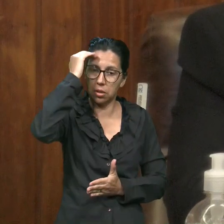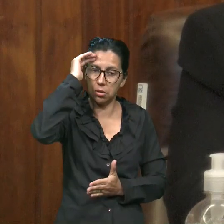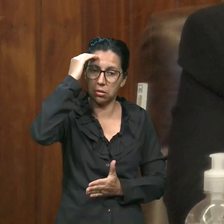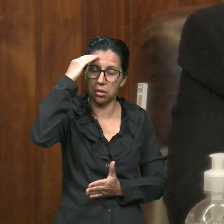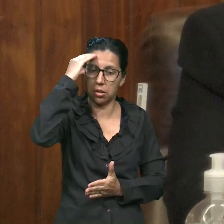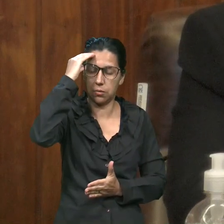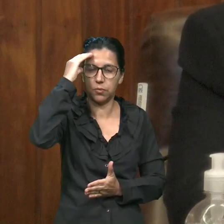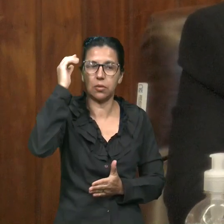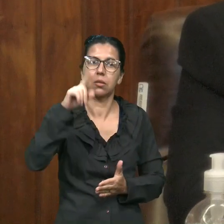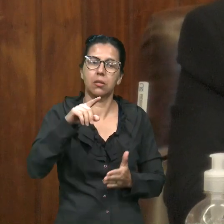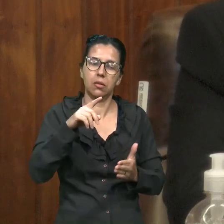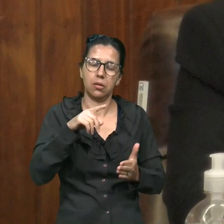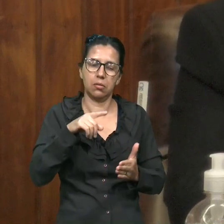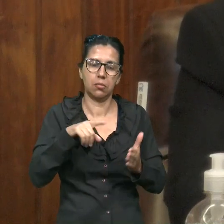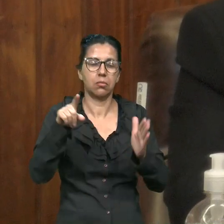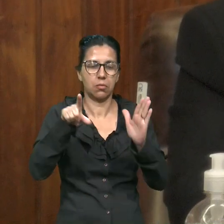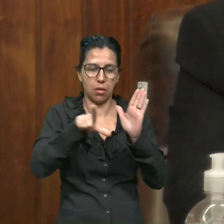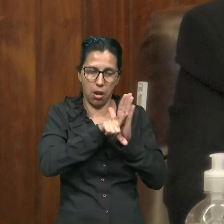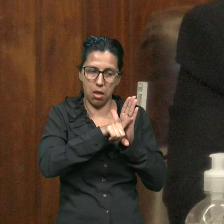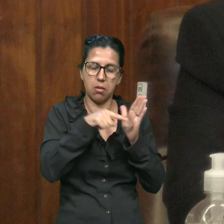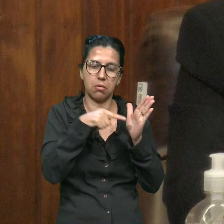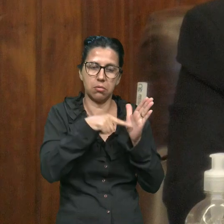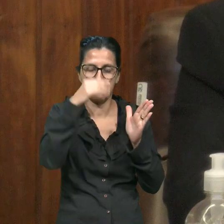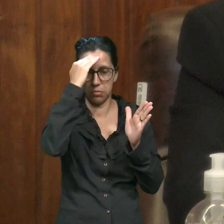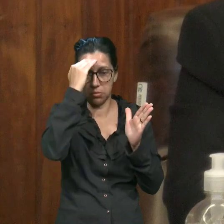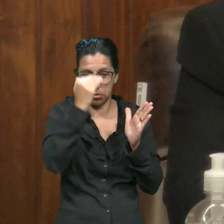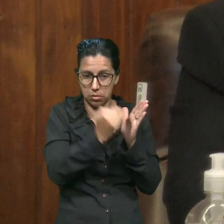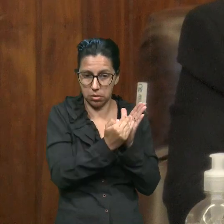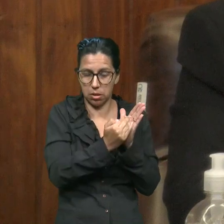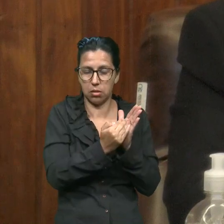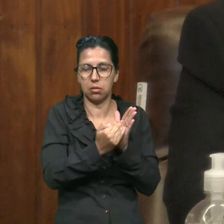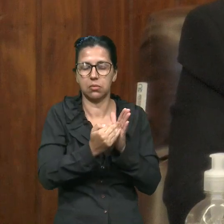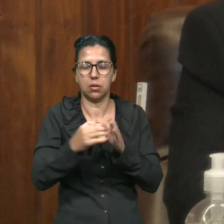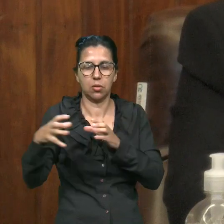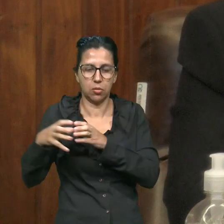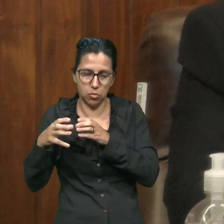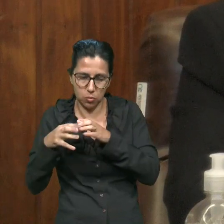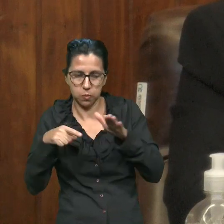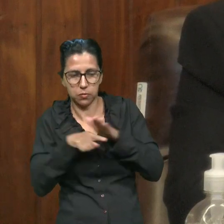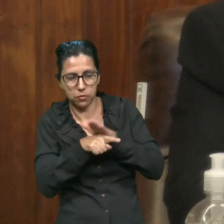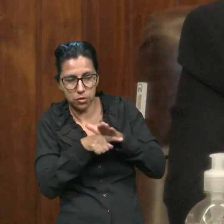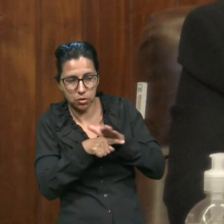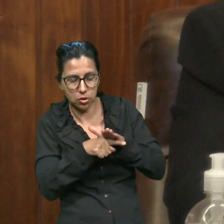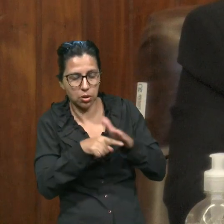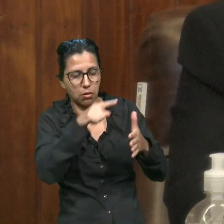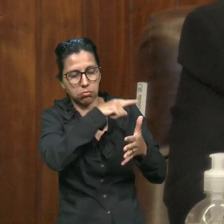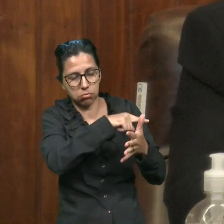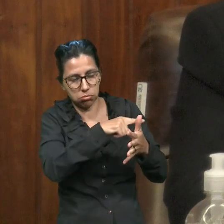esfera criminal, cabendo aos órgãos fiscalizadores investigar e penalizar conforme o teor e